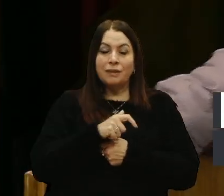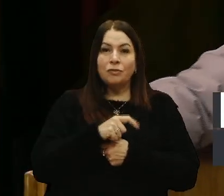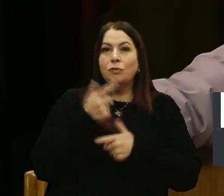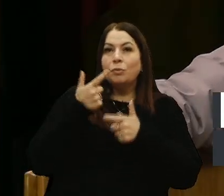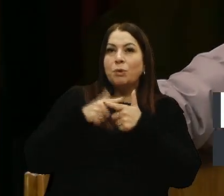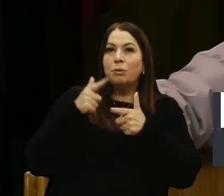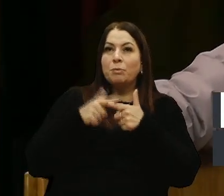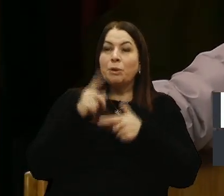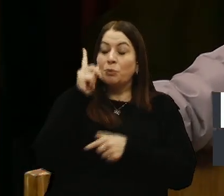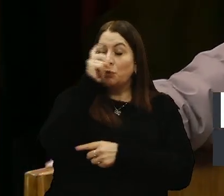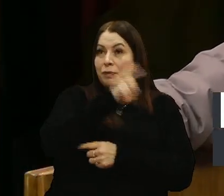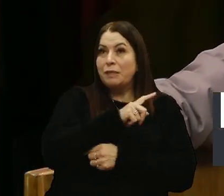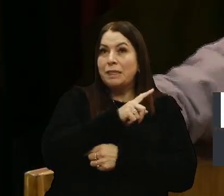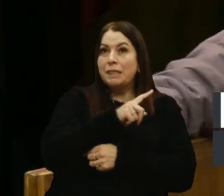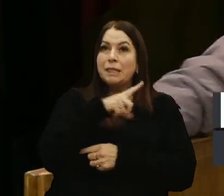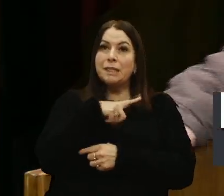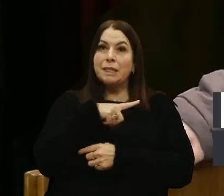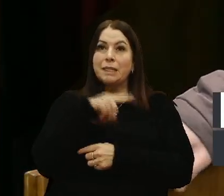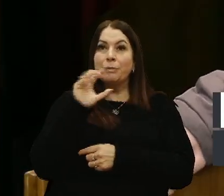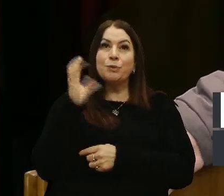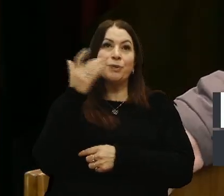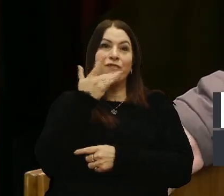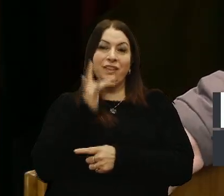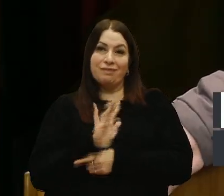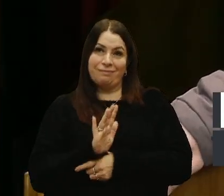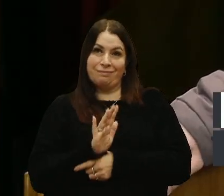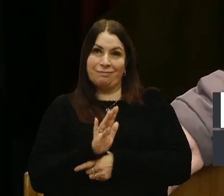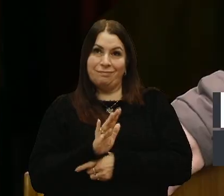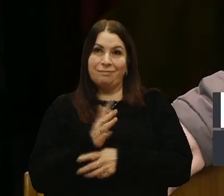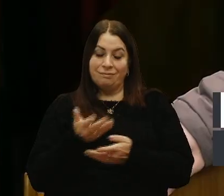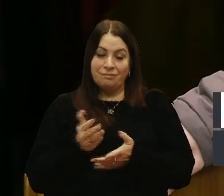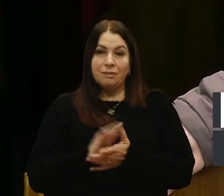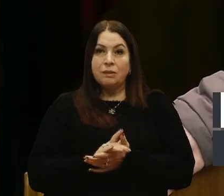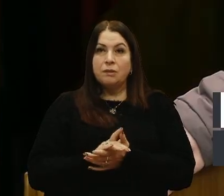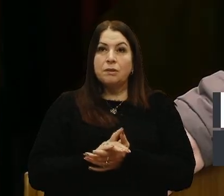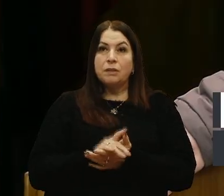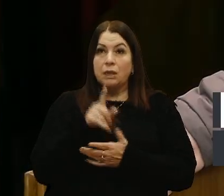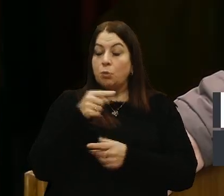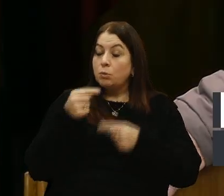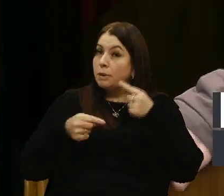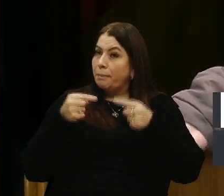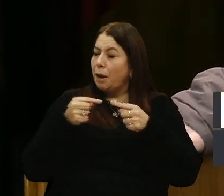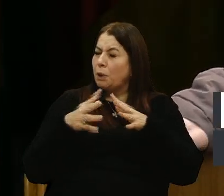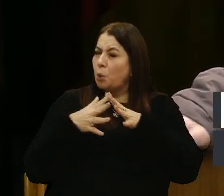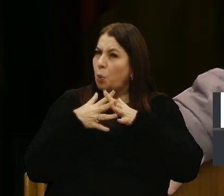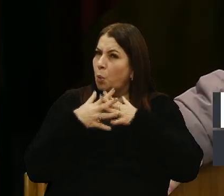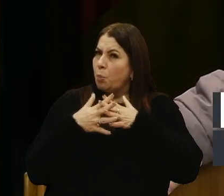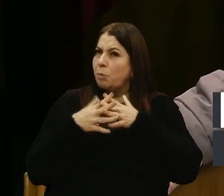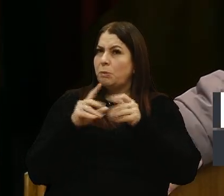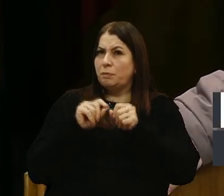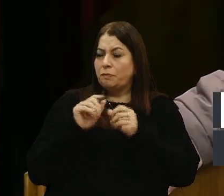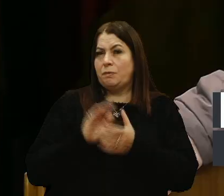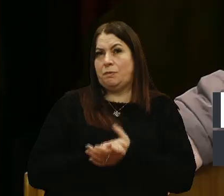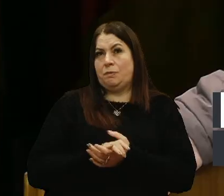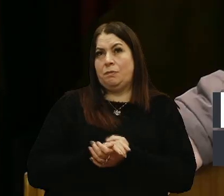problema difícil tem uma saída fácil. Sendo que é um debate complexo de ser feito.